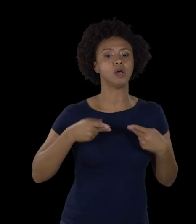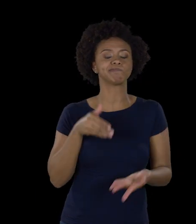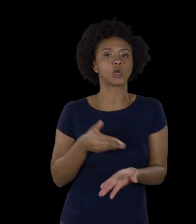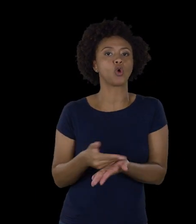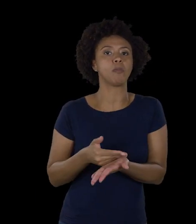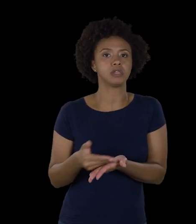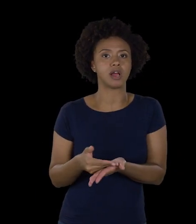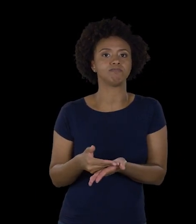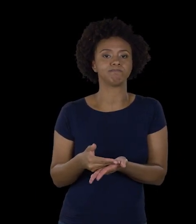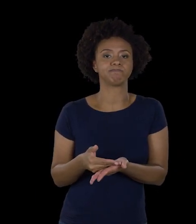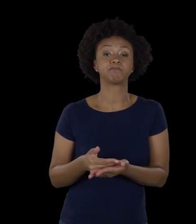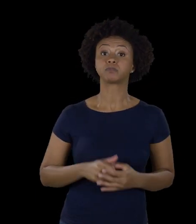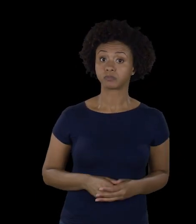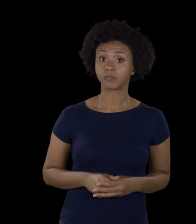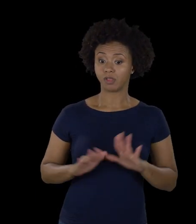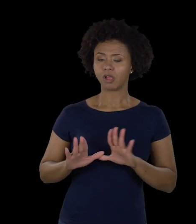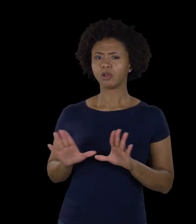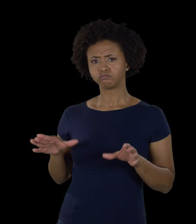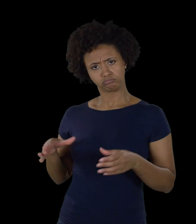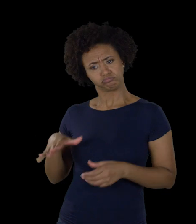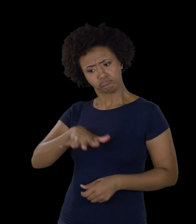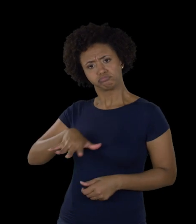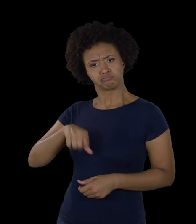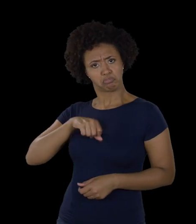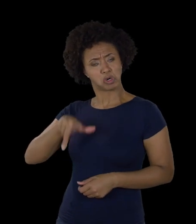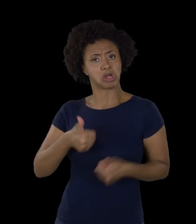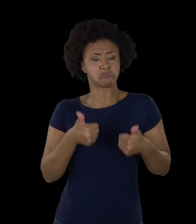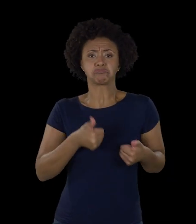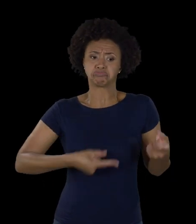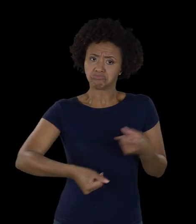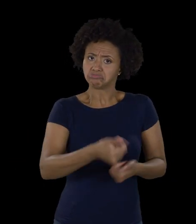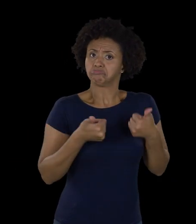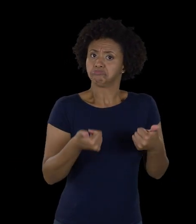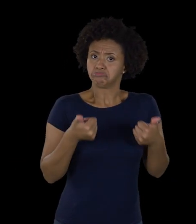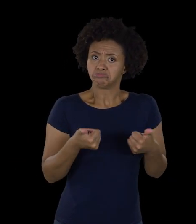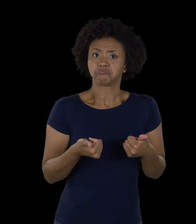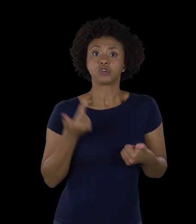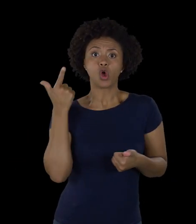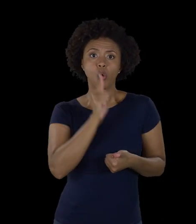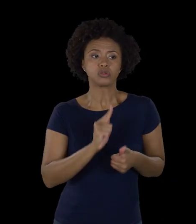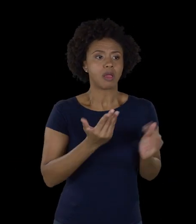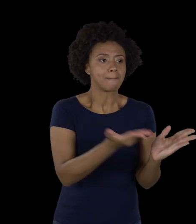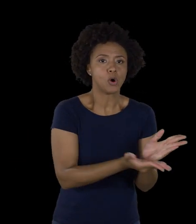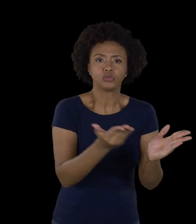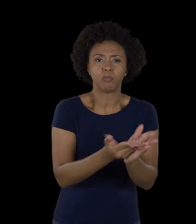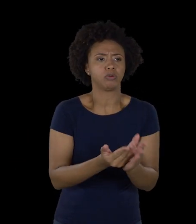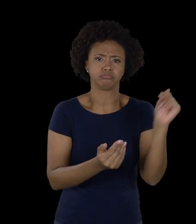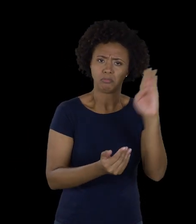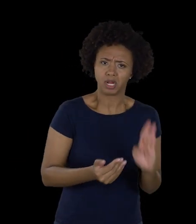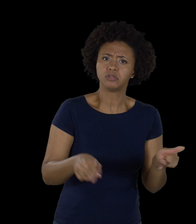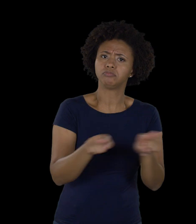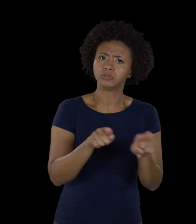distantes. Para a corte portuguesa, um negócio bastante rentável, pois sustentava os portos, tanto